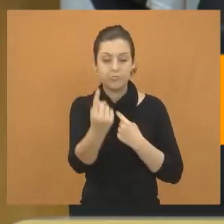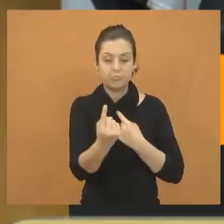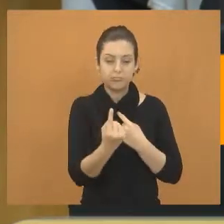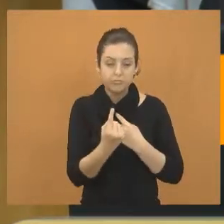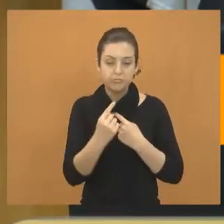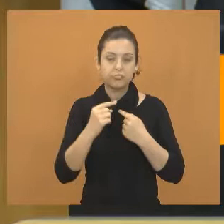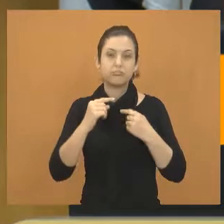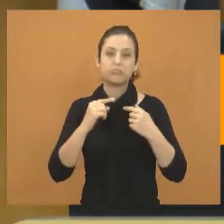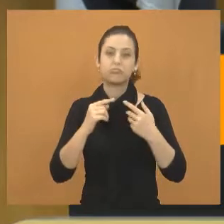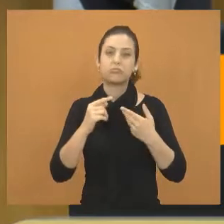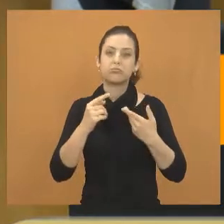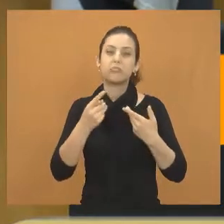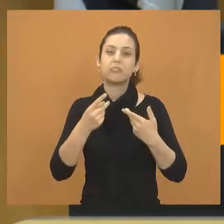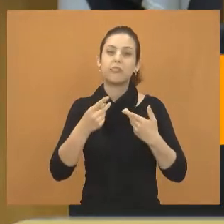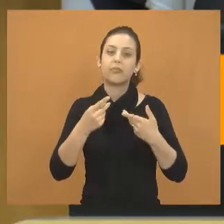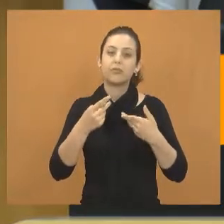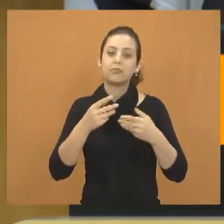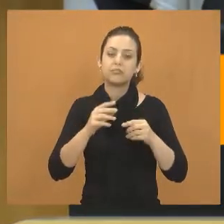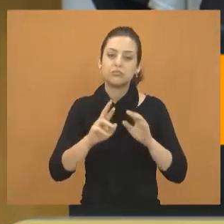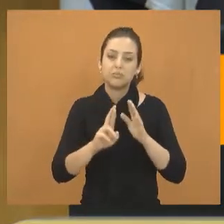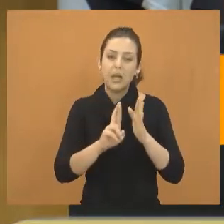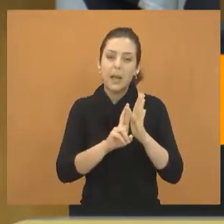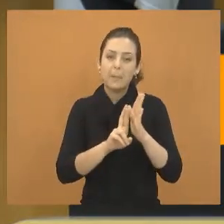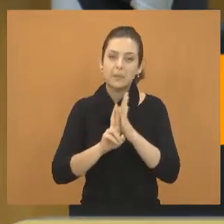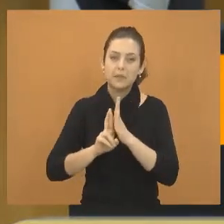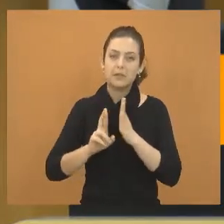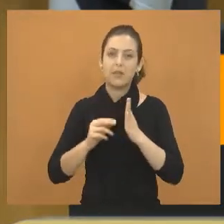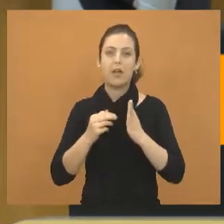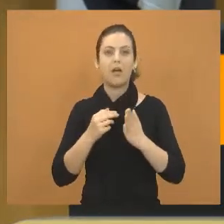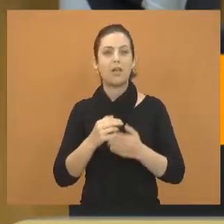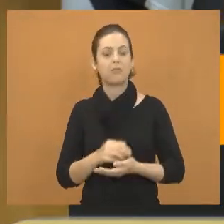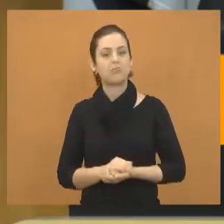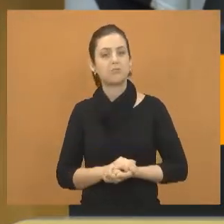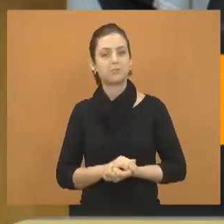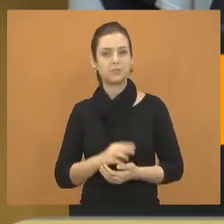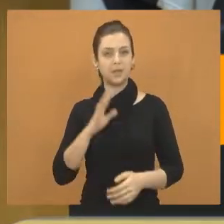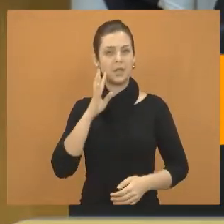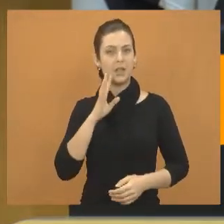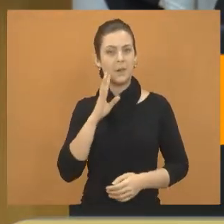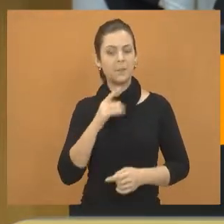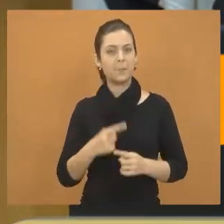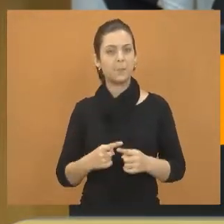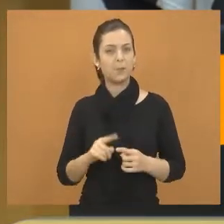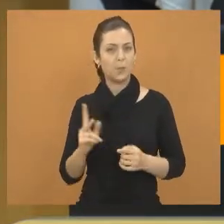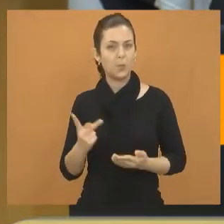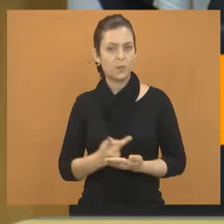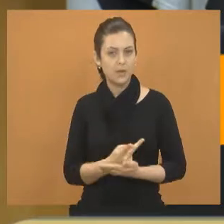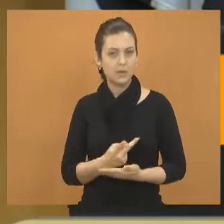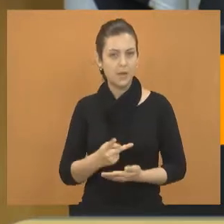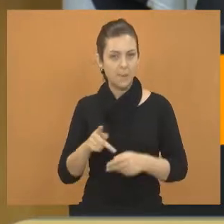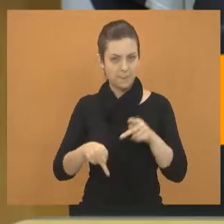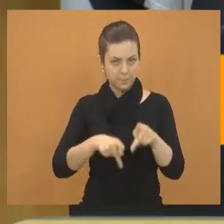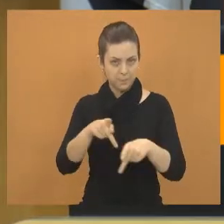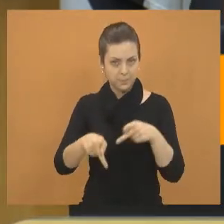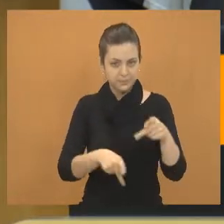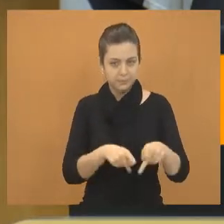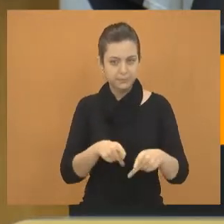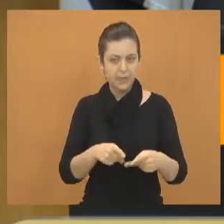venha fazer frente com os vereadores. Já pensou que bacana? Porque o que acontece? A